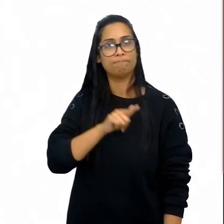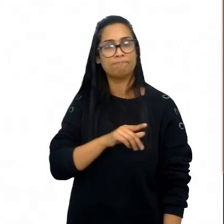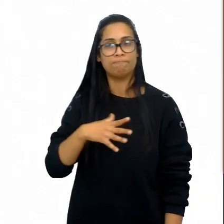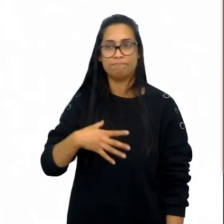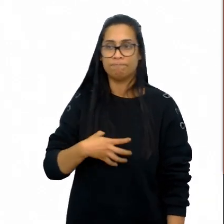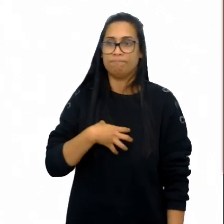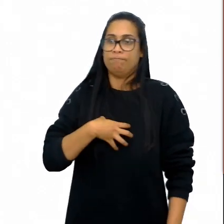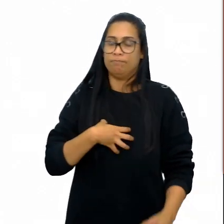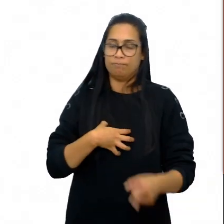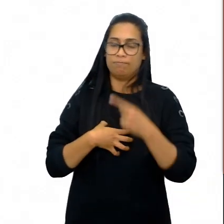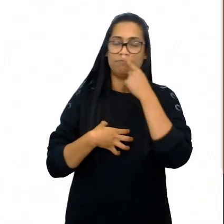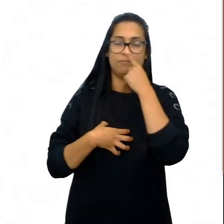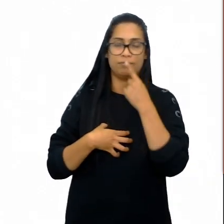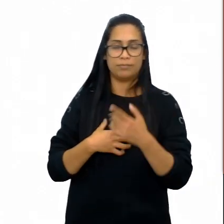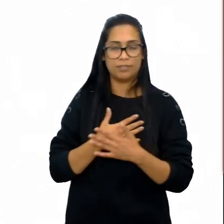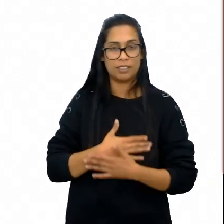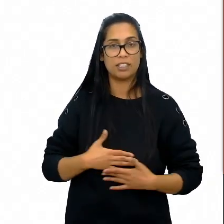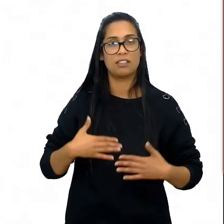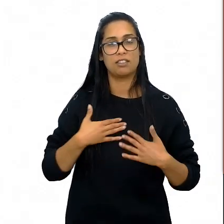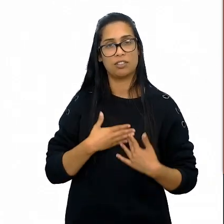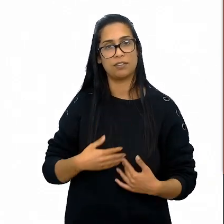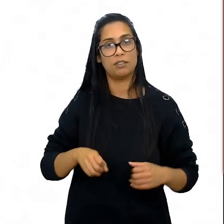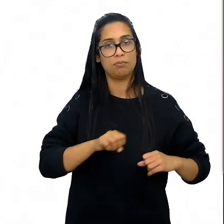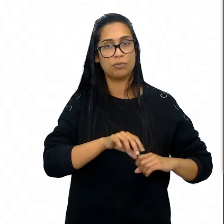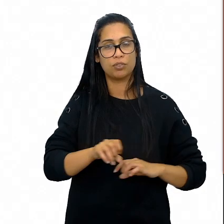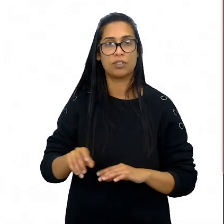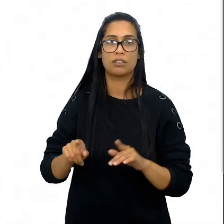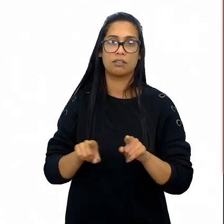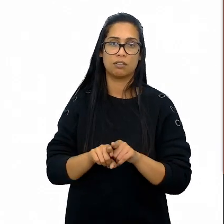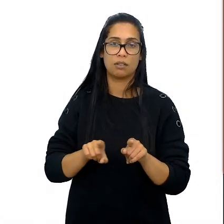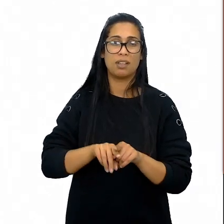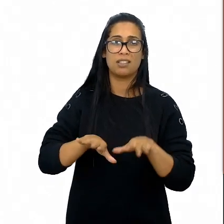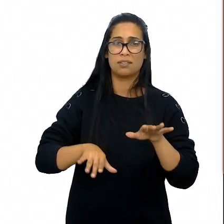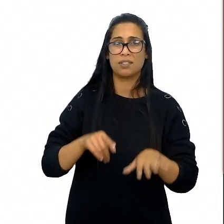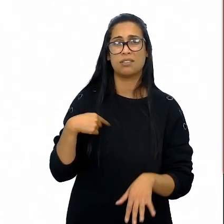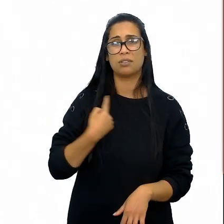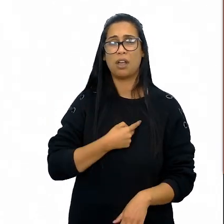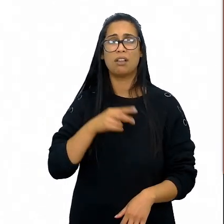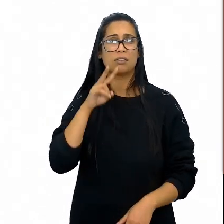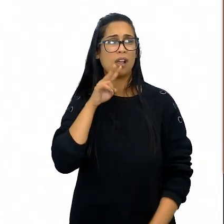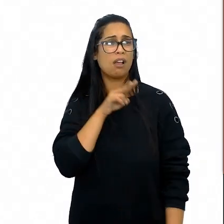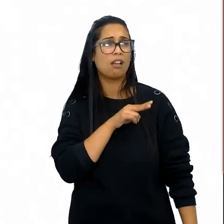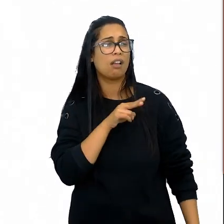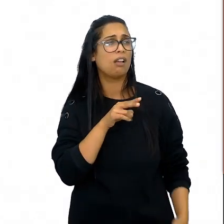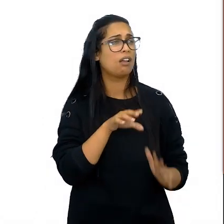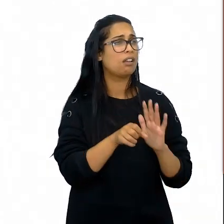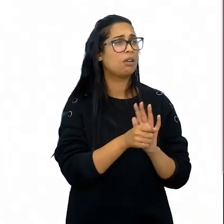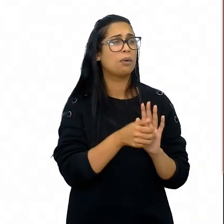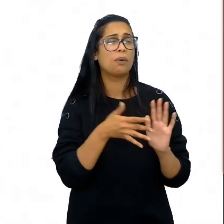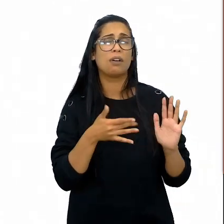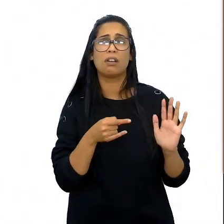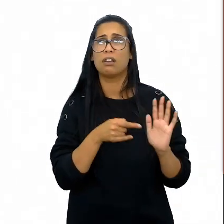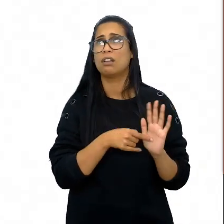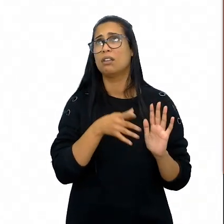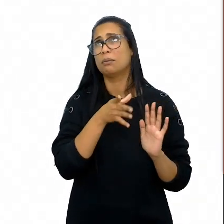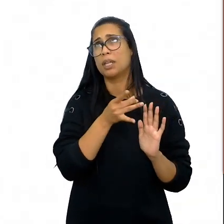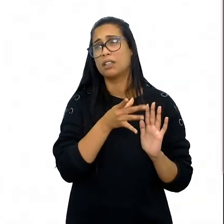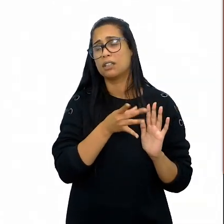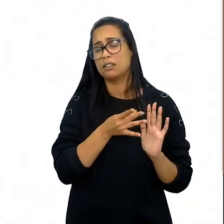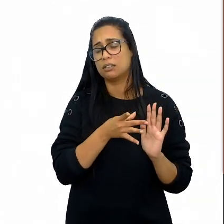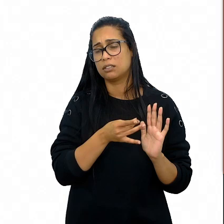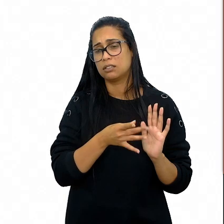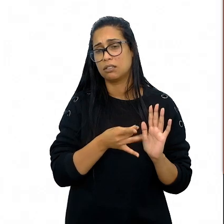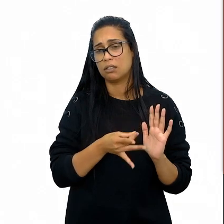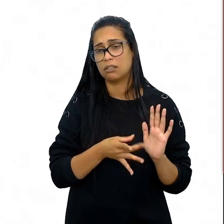eu que a gente pode ser a a impressão equivocada né de que aquilo que a gente está fazendo